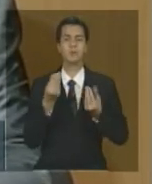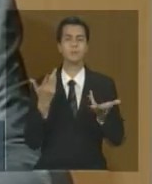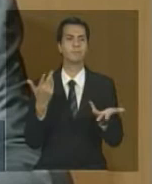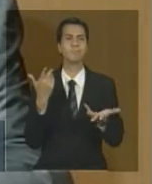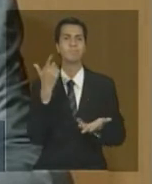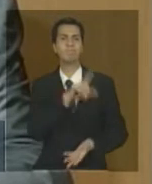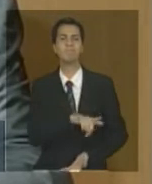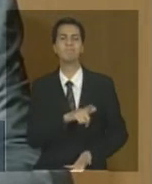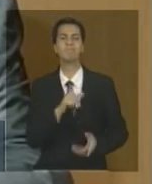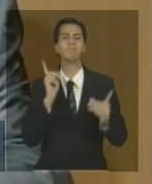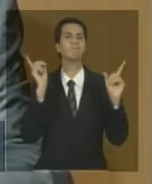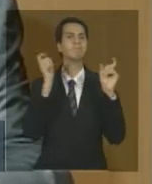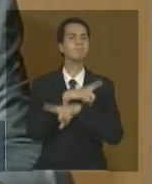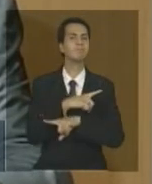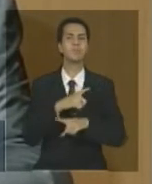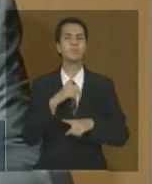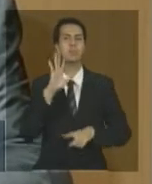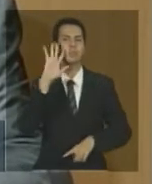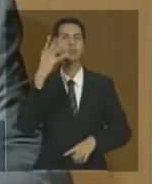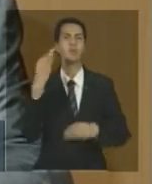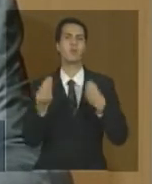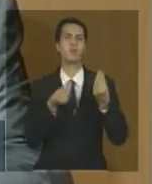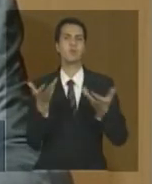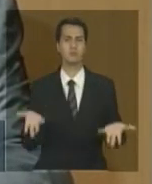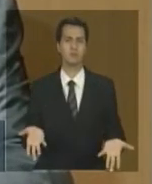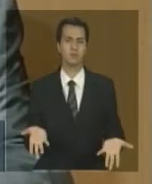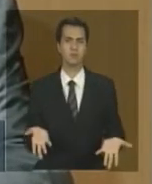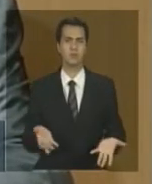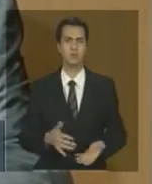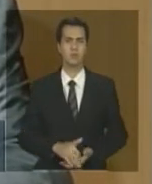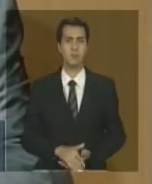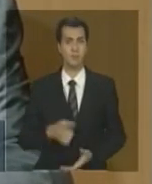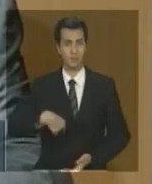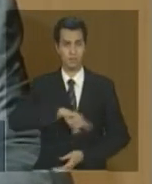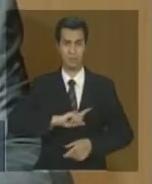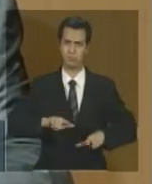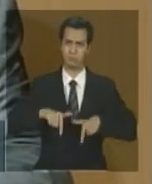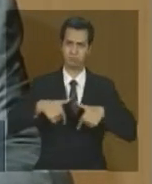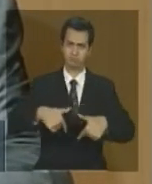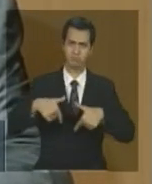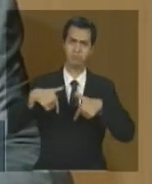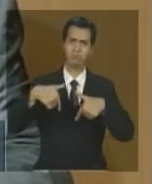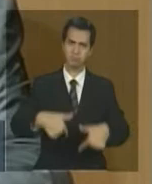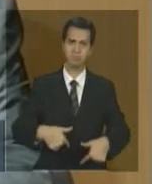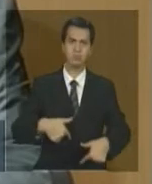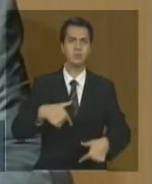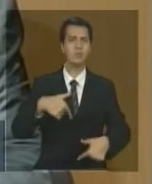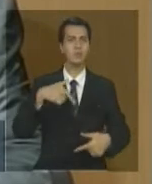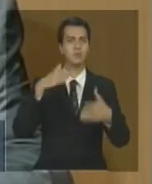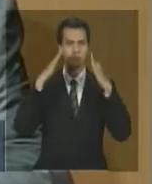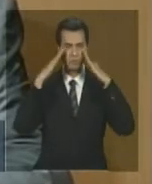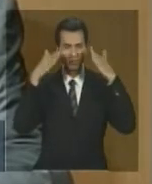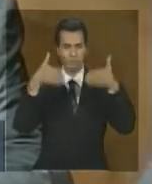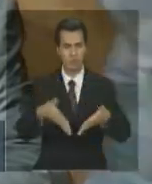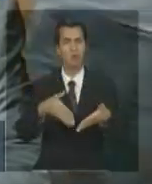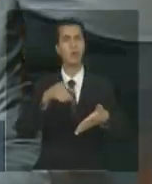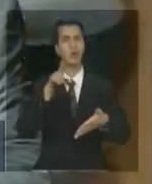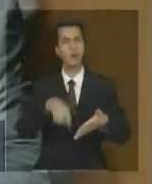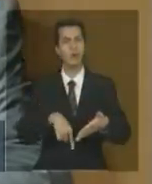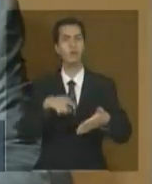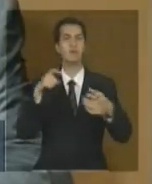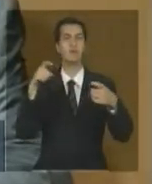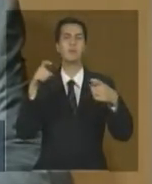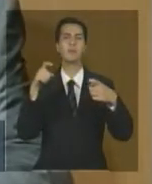dificuldade. E esse esforço tem sido focado na chamada medicina